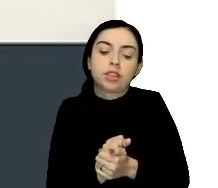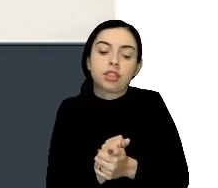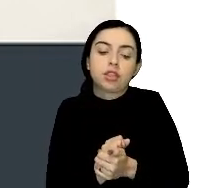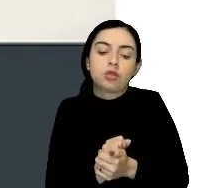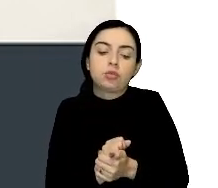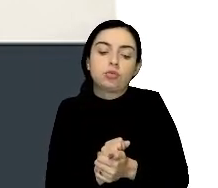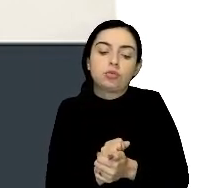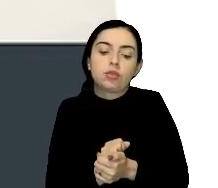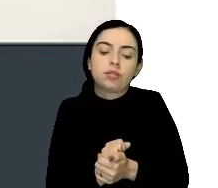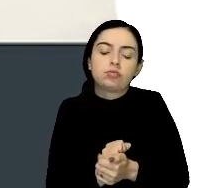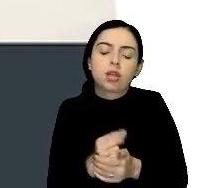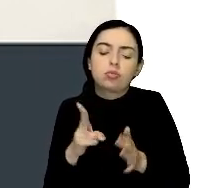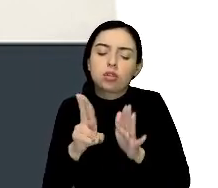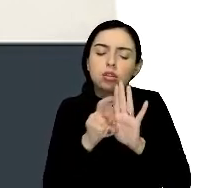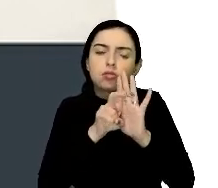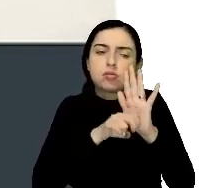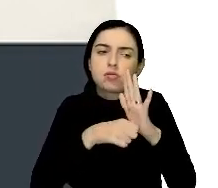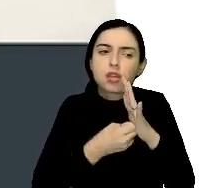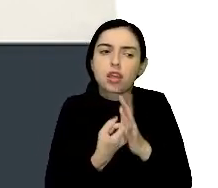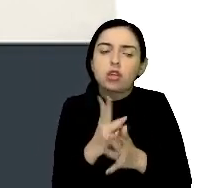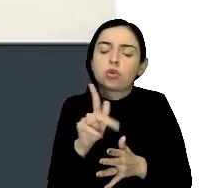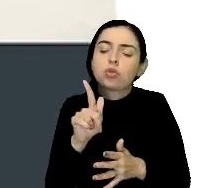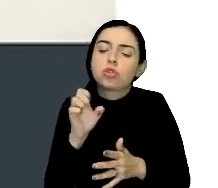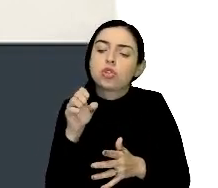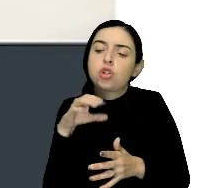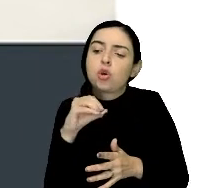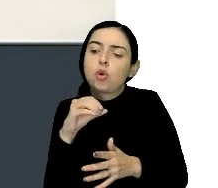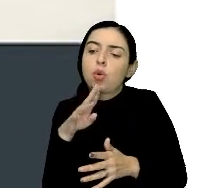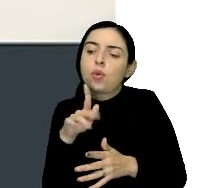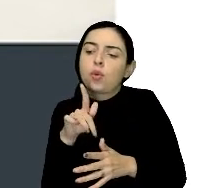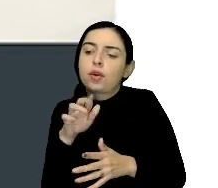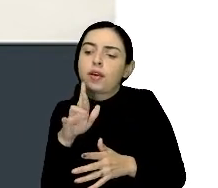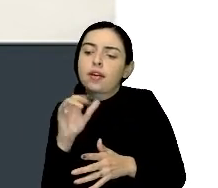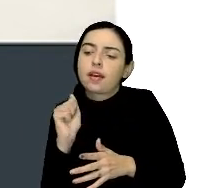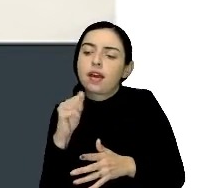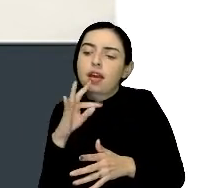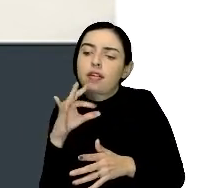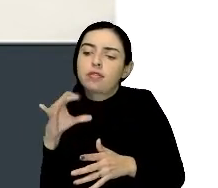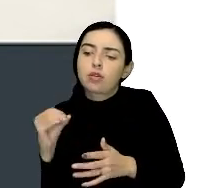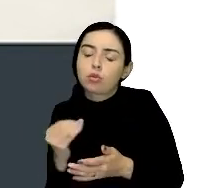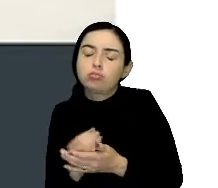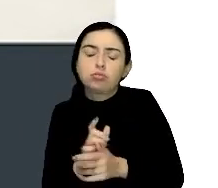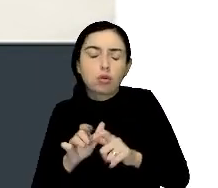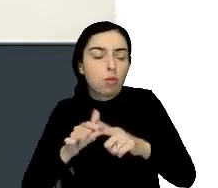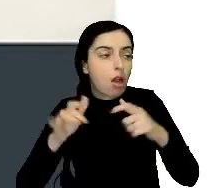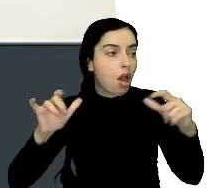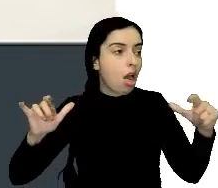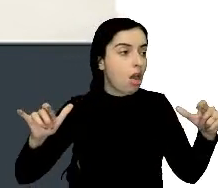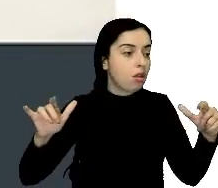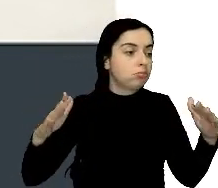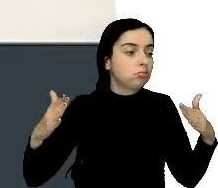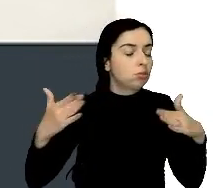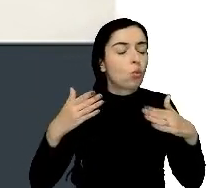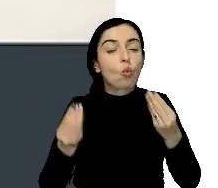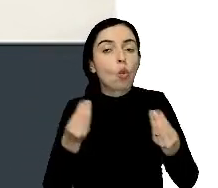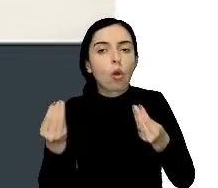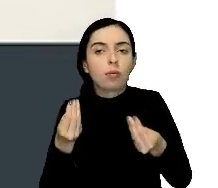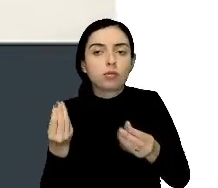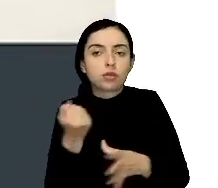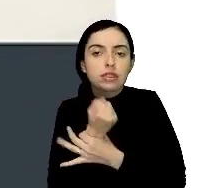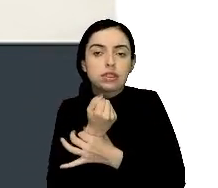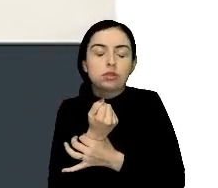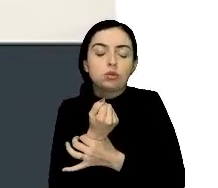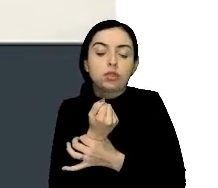seja, nós temos uma fronteira imensa no Brasil. Como que a gente garante